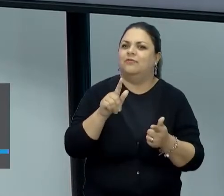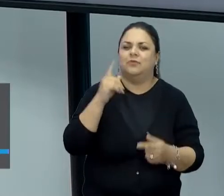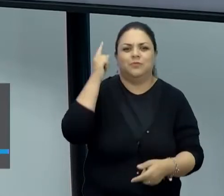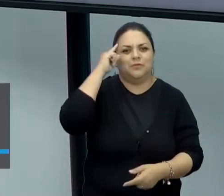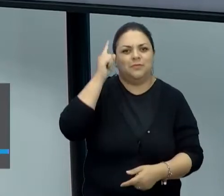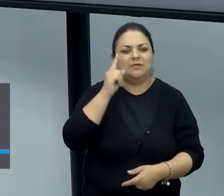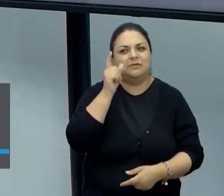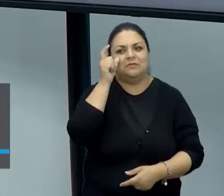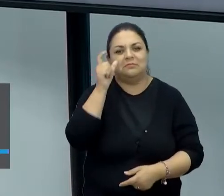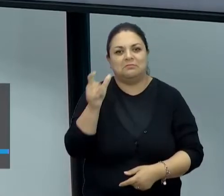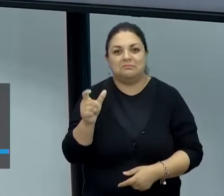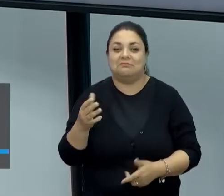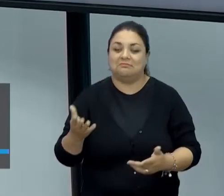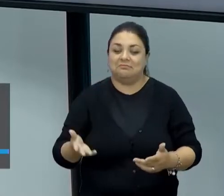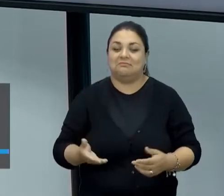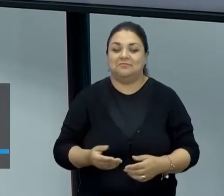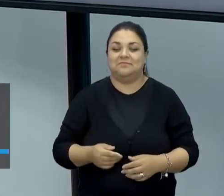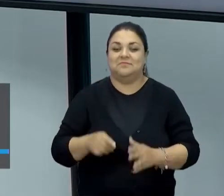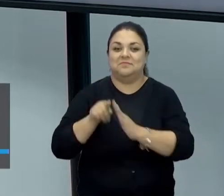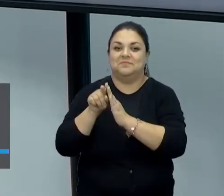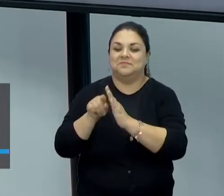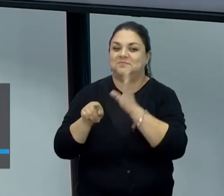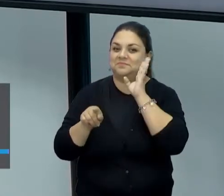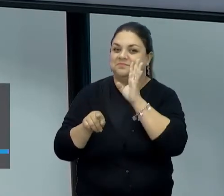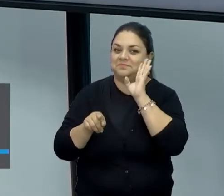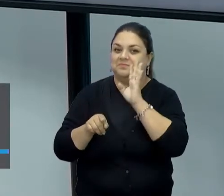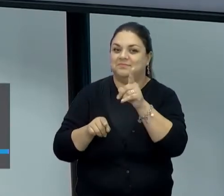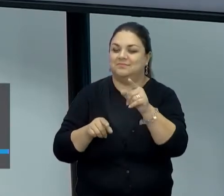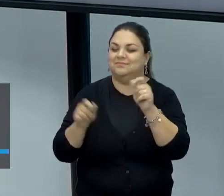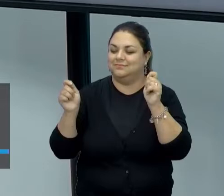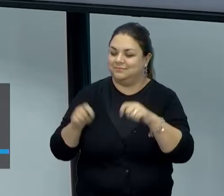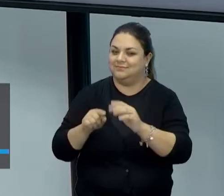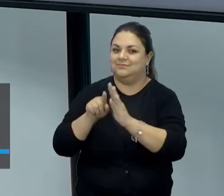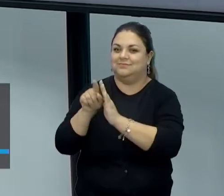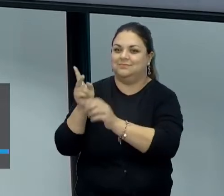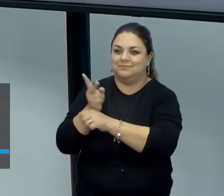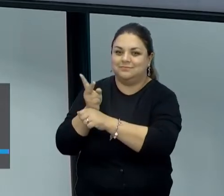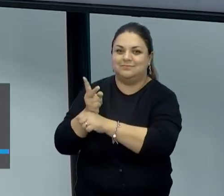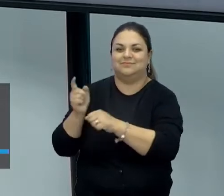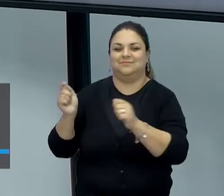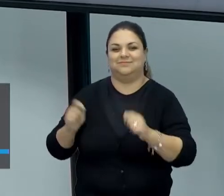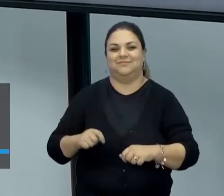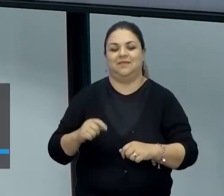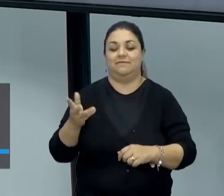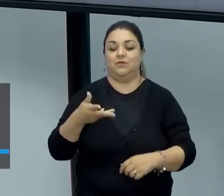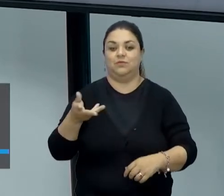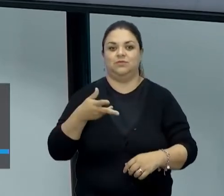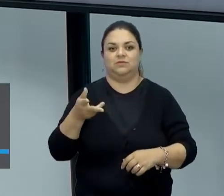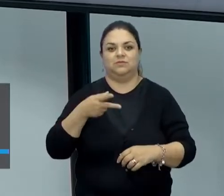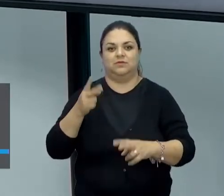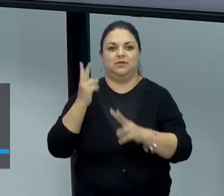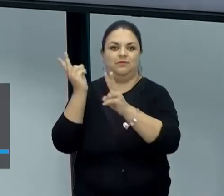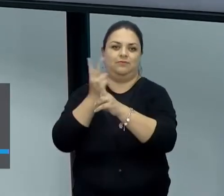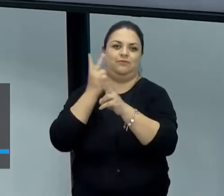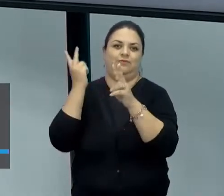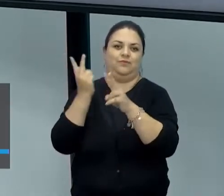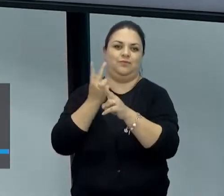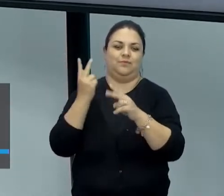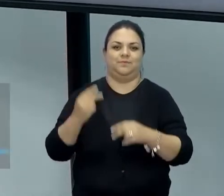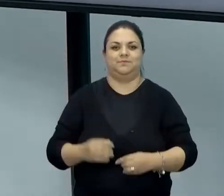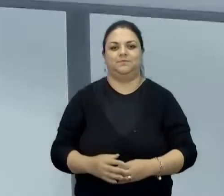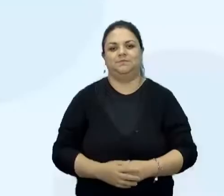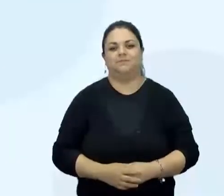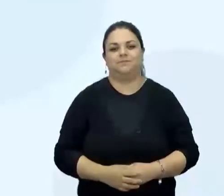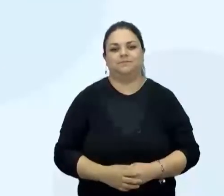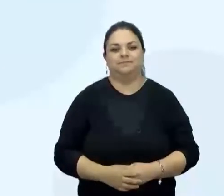Então, essa é uma pesquisa aí que eu acho que vale a pena você estar investigando, tá? A velocidade dos ventos, tá? E como